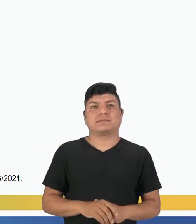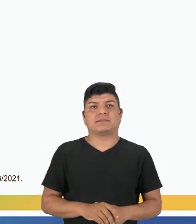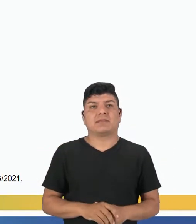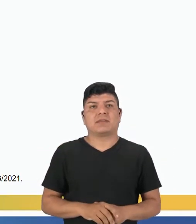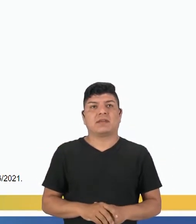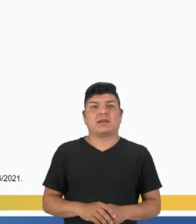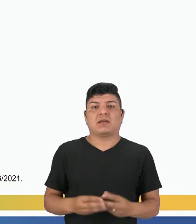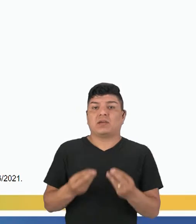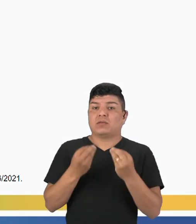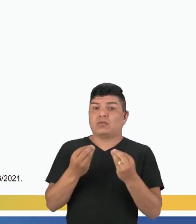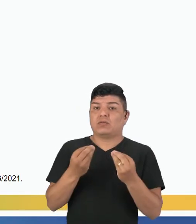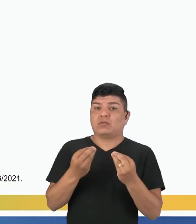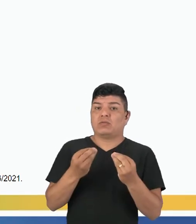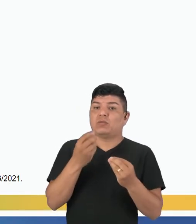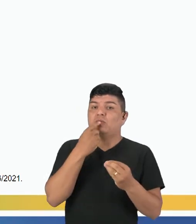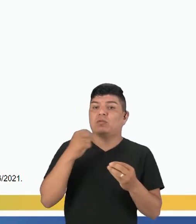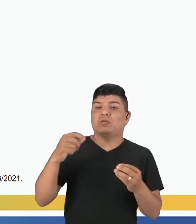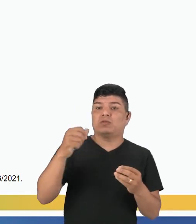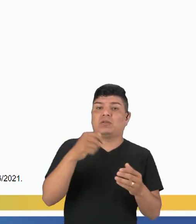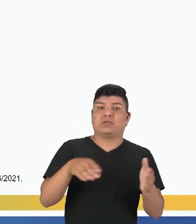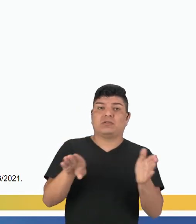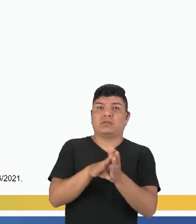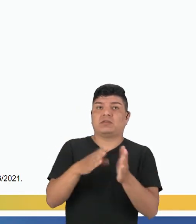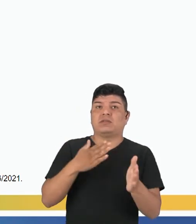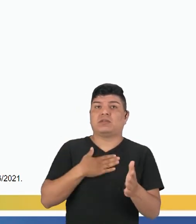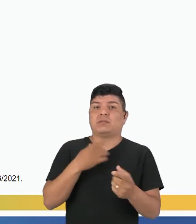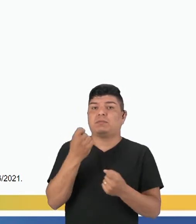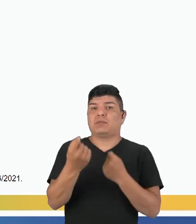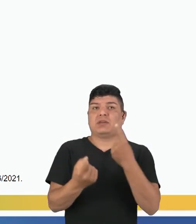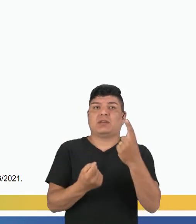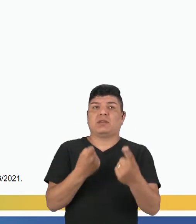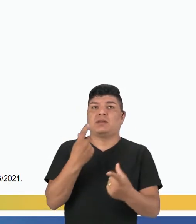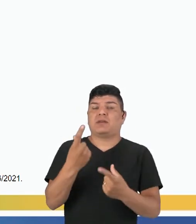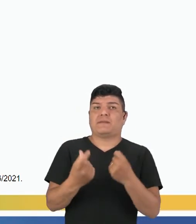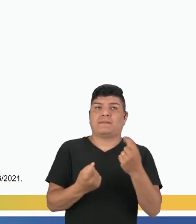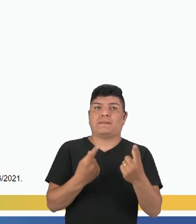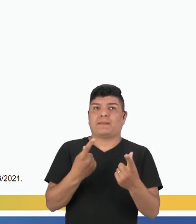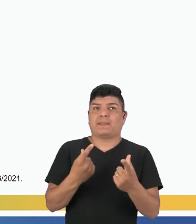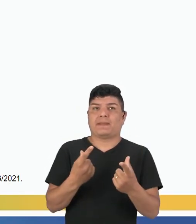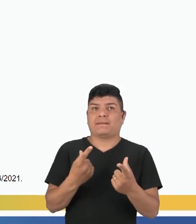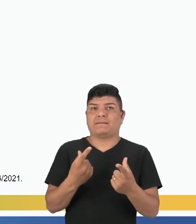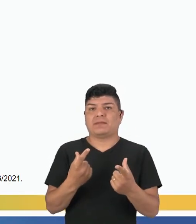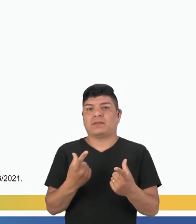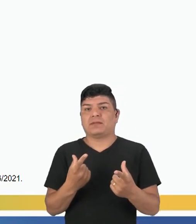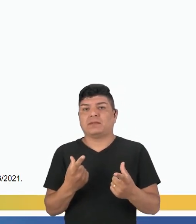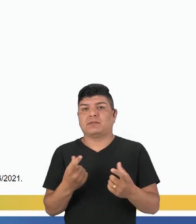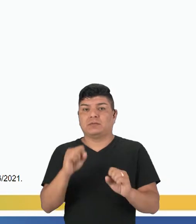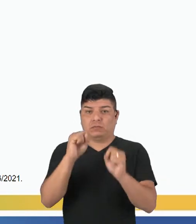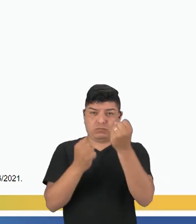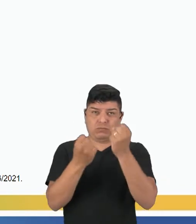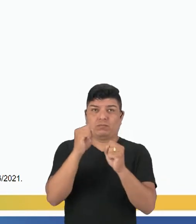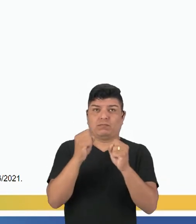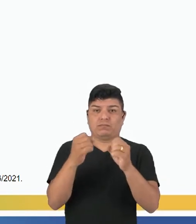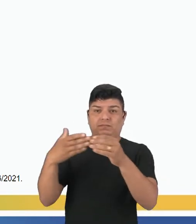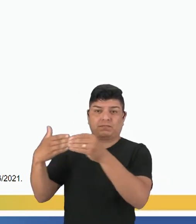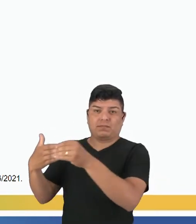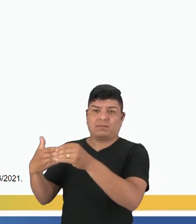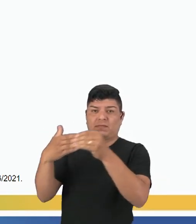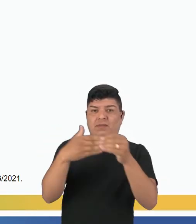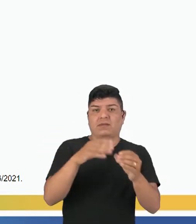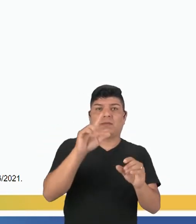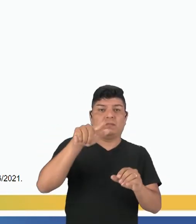Mas como só chegou até minha pipoca? Na salina, o sal bruto é retirado por máquinas e levado para a